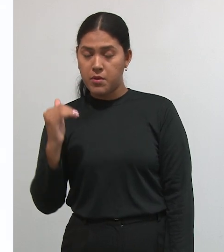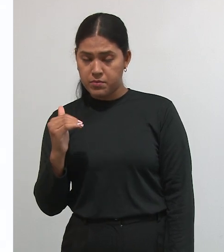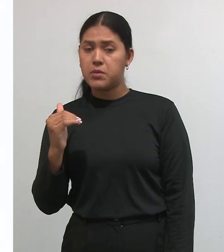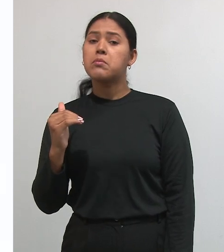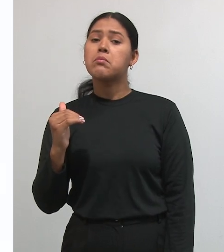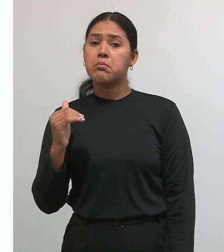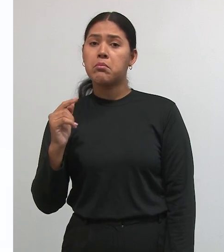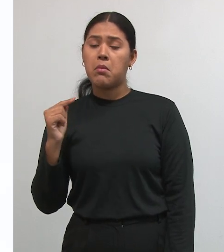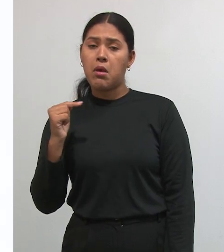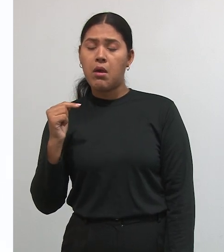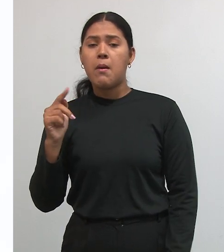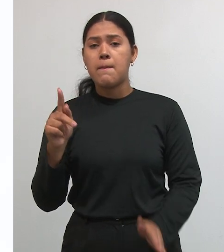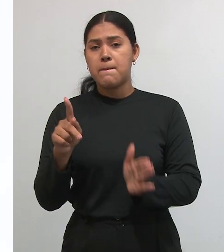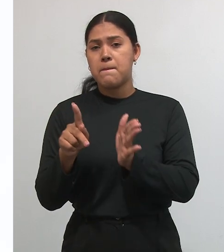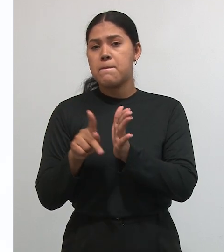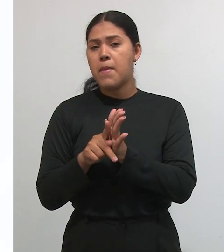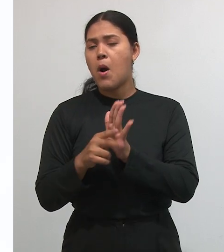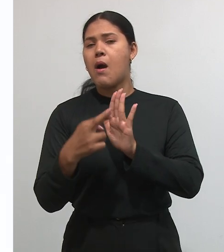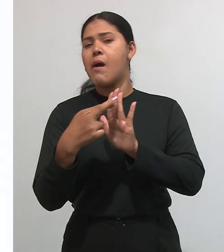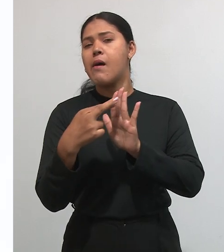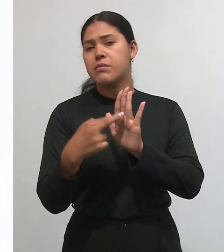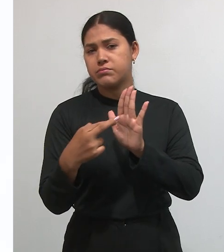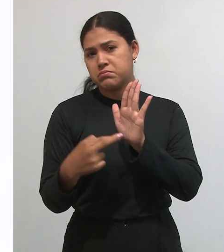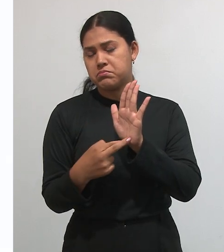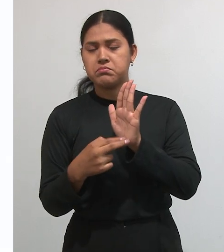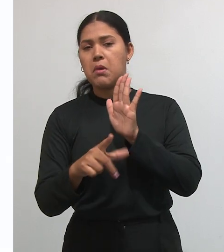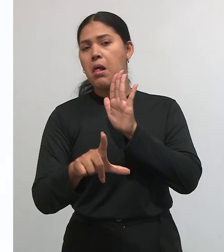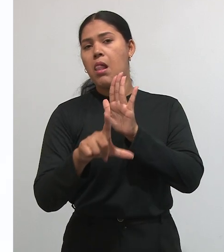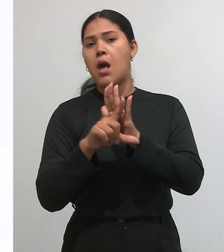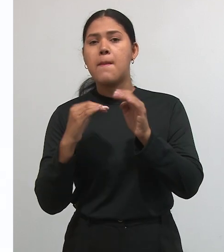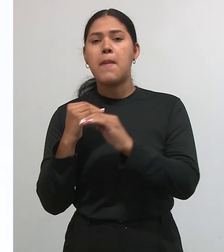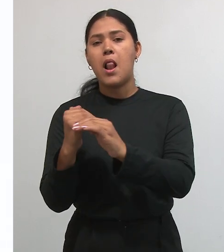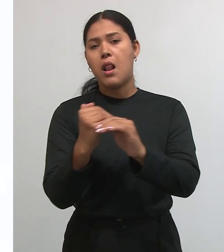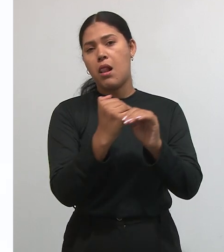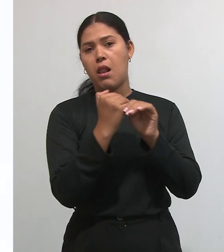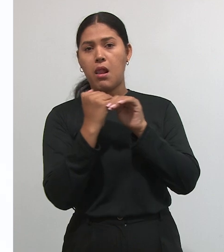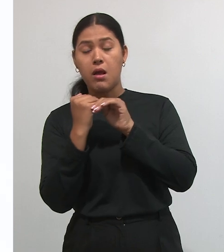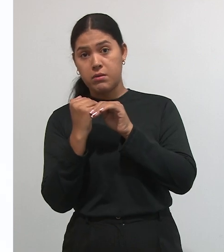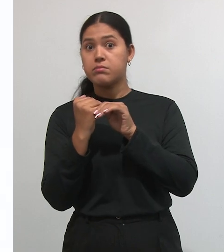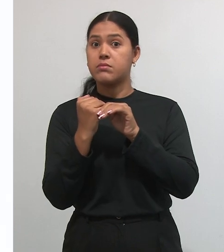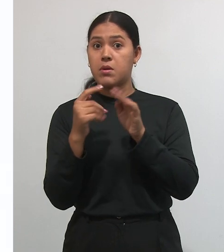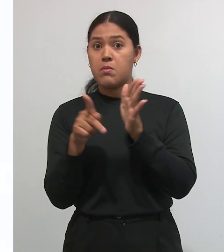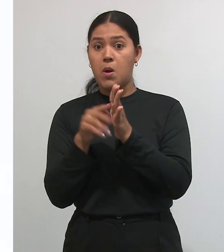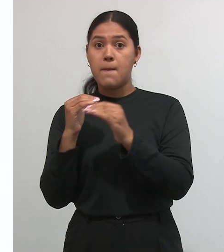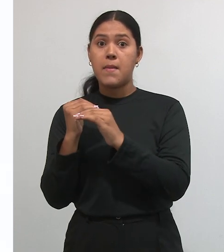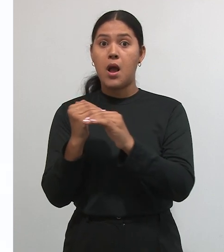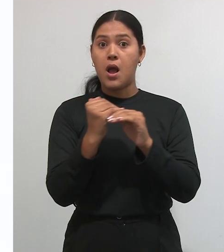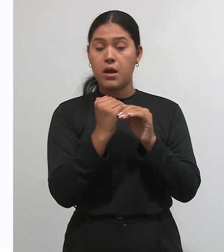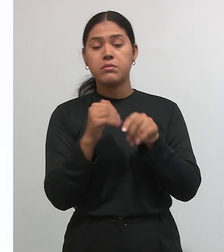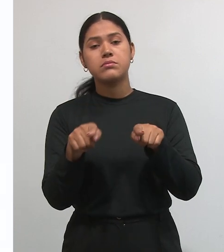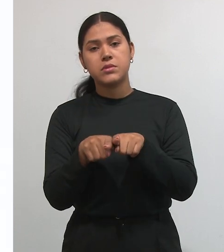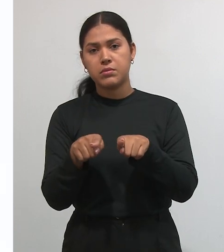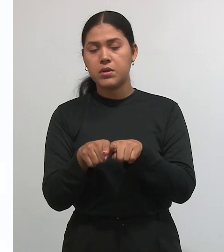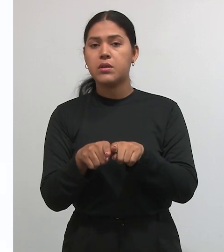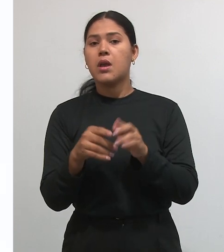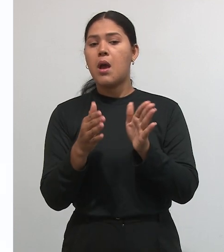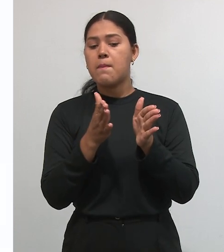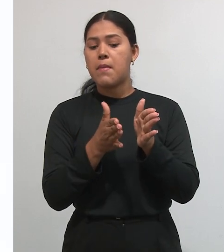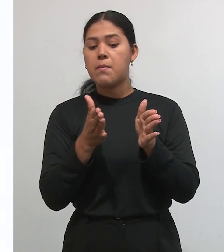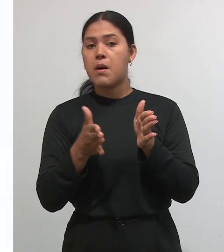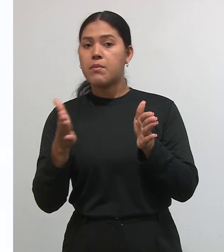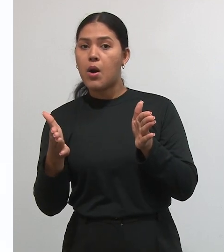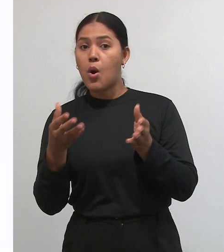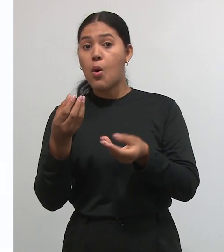Regulamentadas, ou podemos dizer que ele chega a ser um regulamento, né, uma padronização. Ele veio para padronizar, que é o Manual